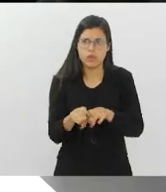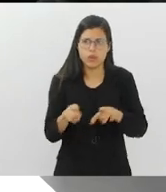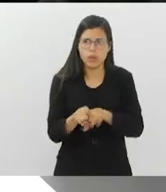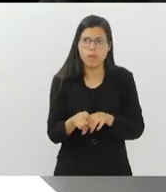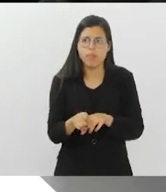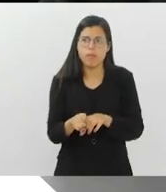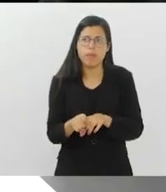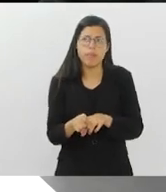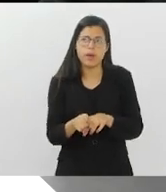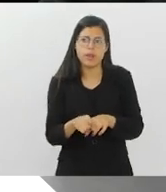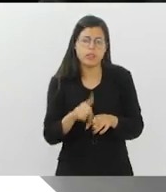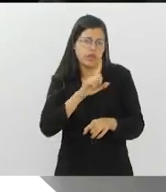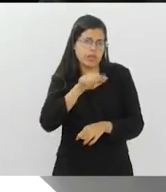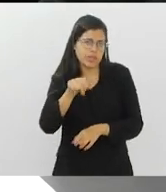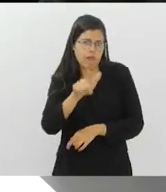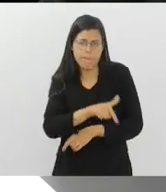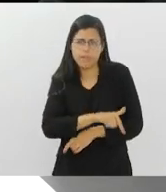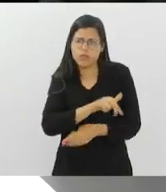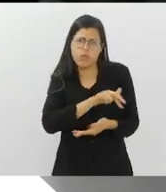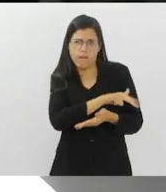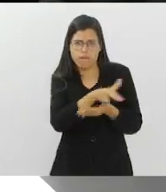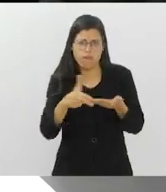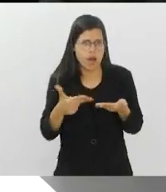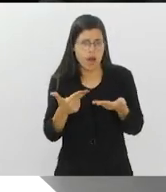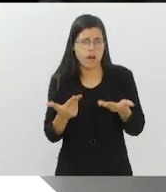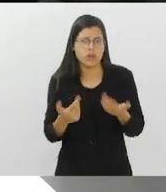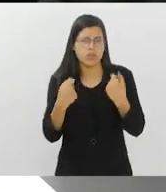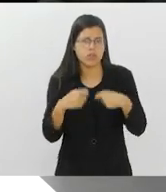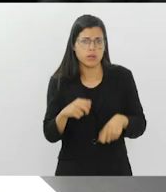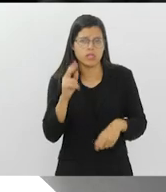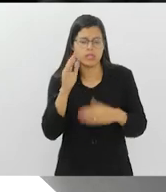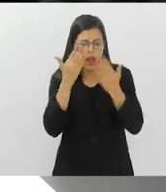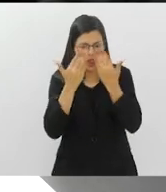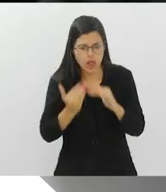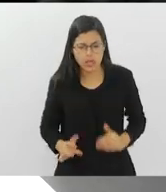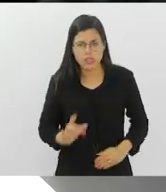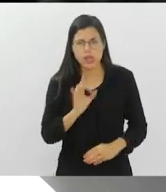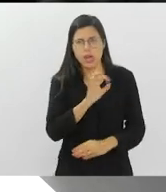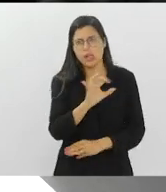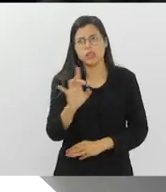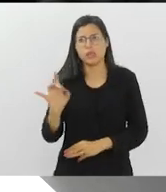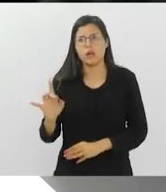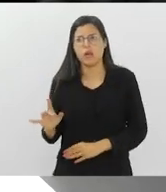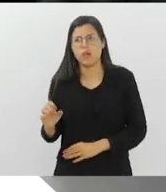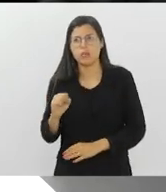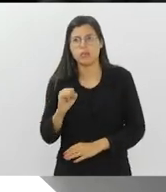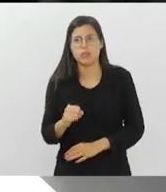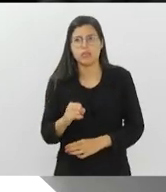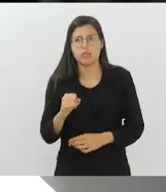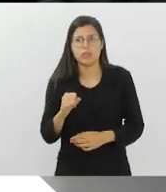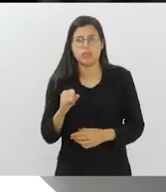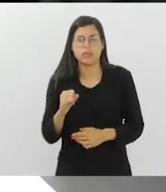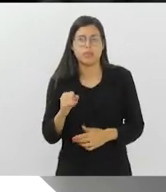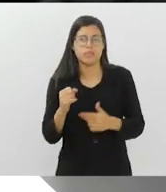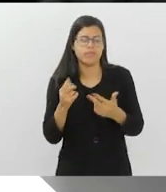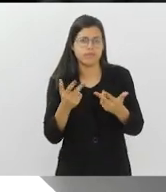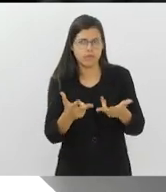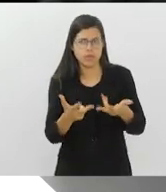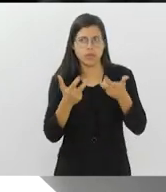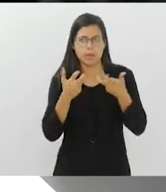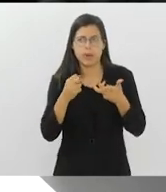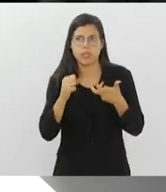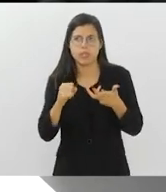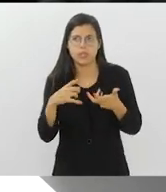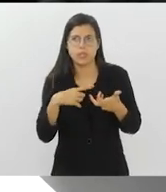cancelamento. Essa é a dinâmica. Aí a gente precisa ver caso a caso para verificar se houve alguma seleção de risco com